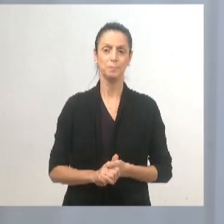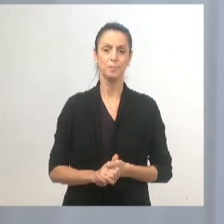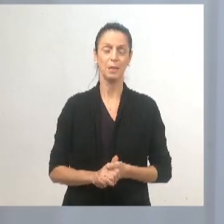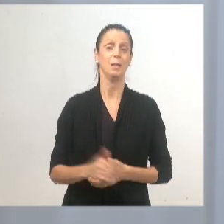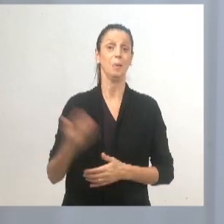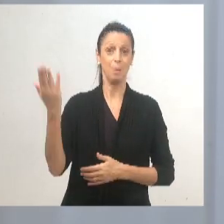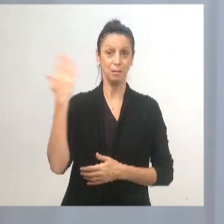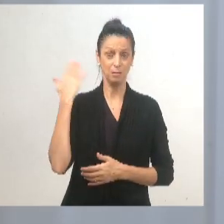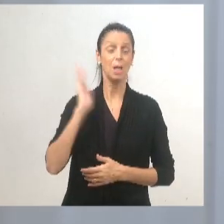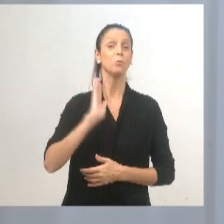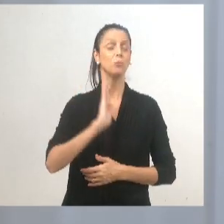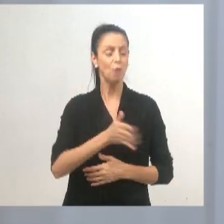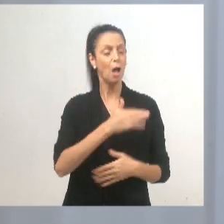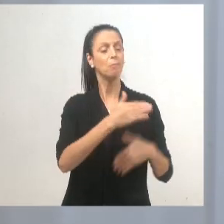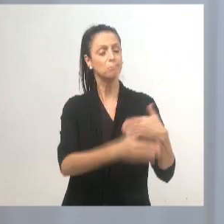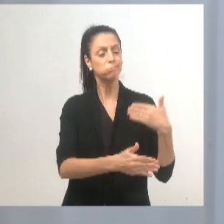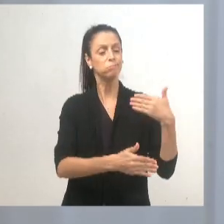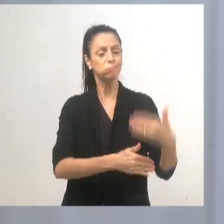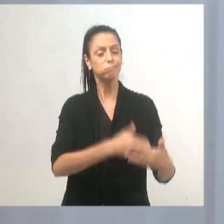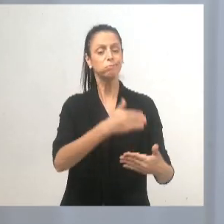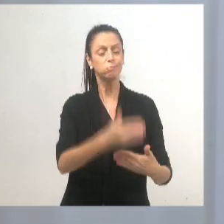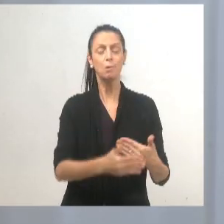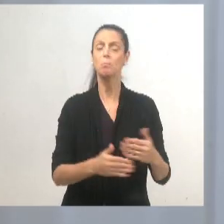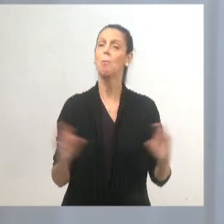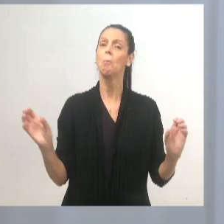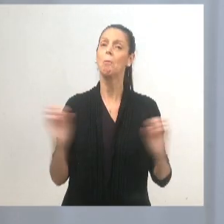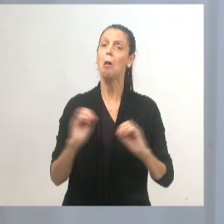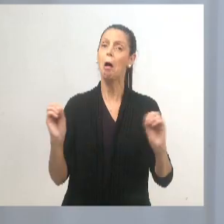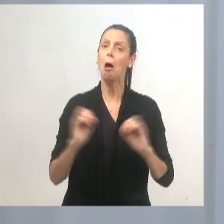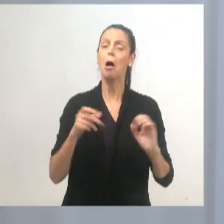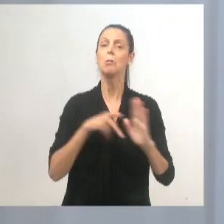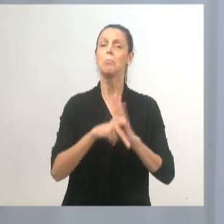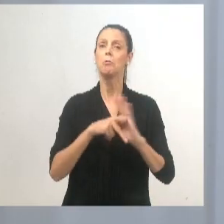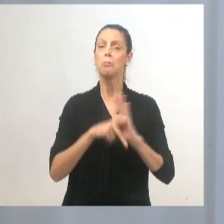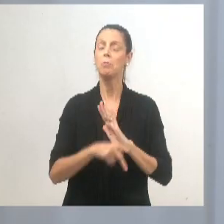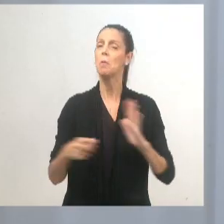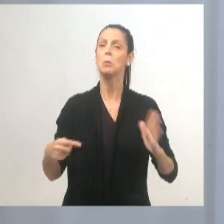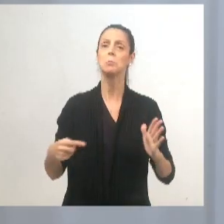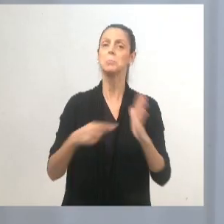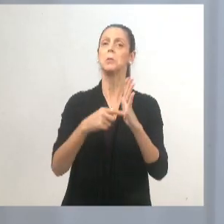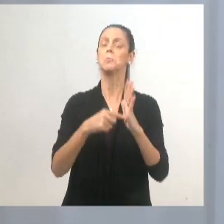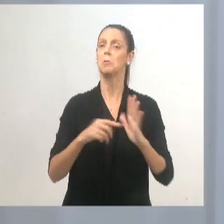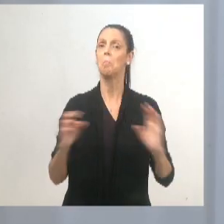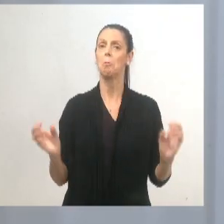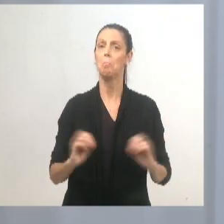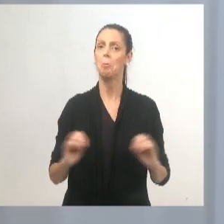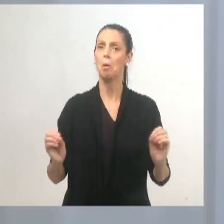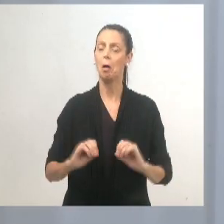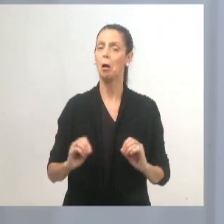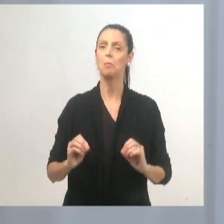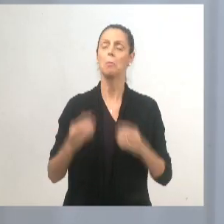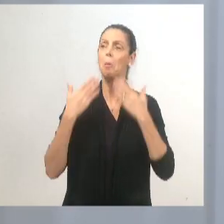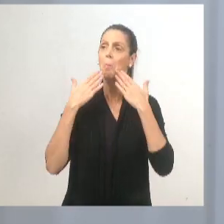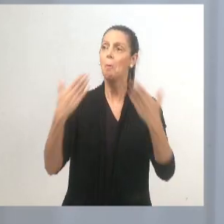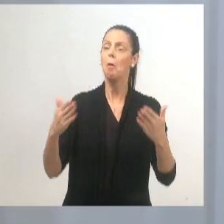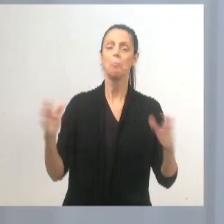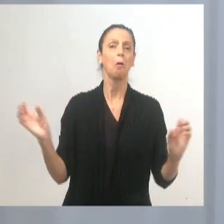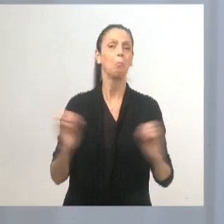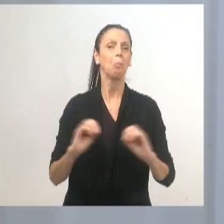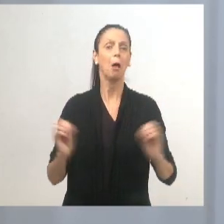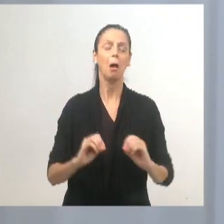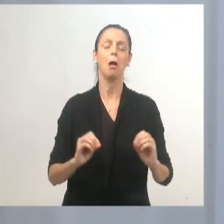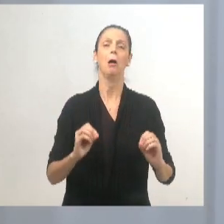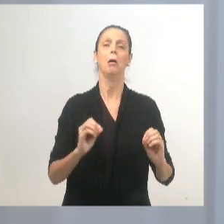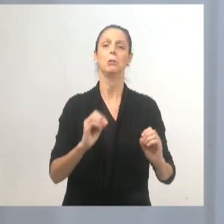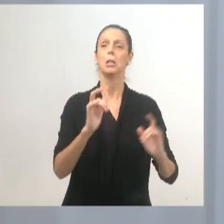pedido de investigação foi feito. Nenhuma denúncia formal, nenhuma manifestação pública de qualquer entidade de